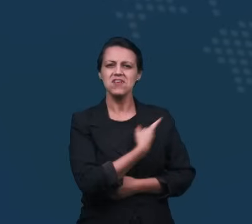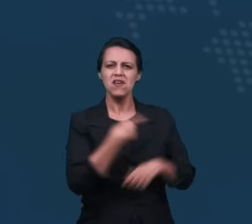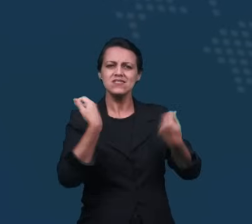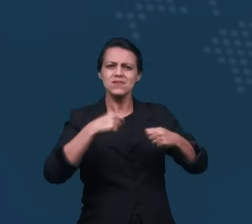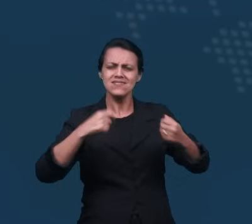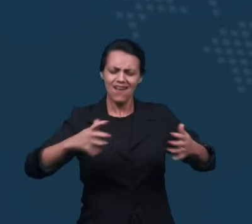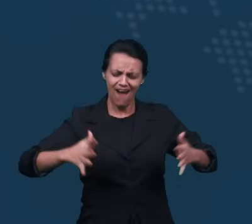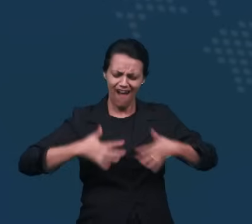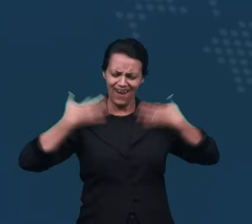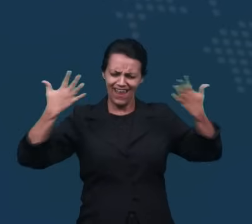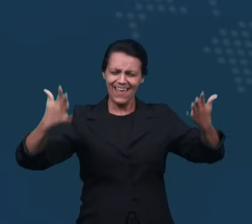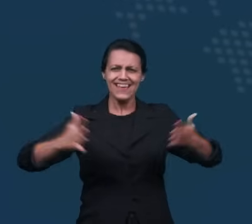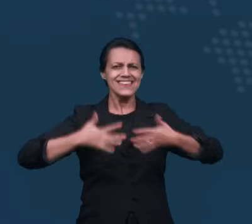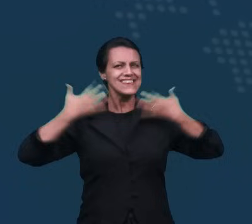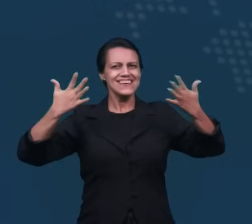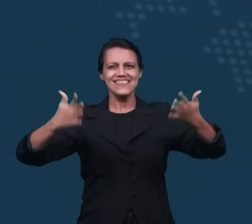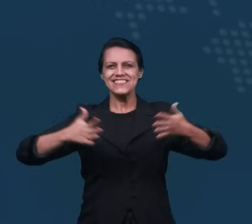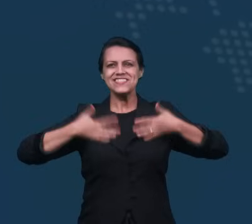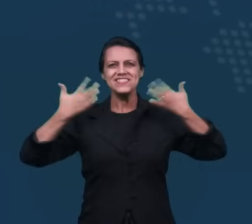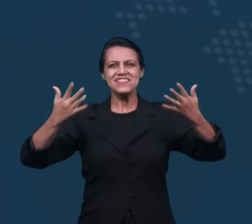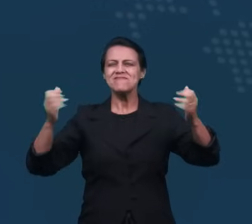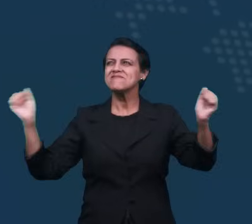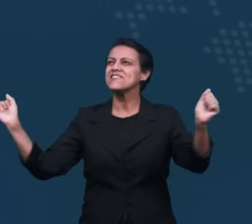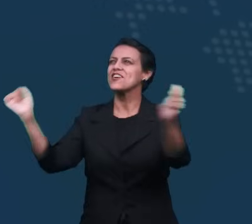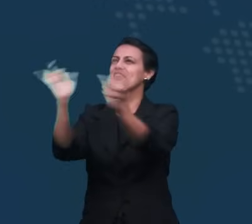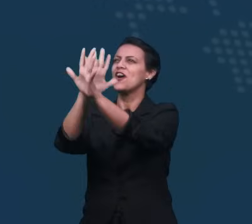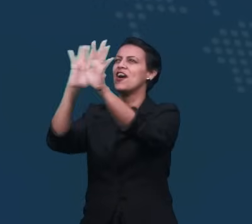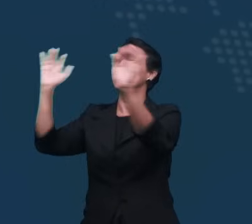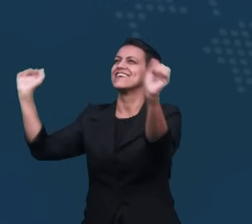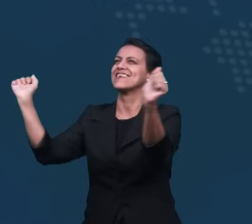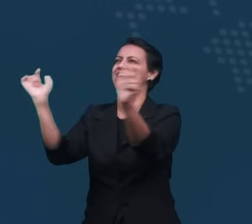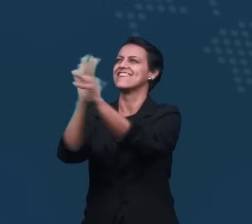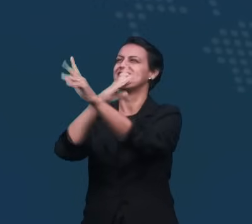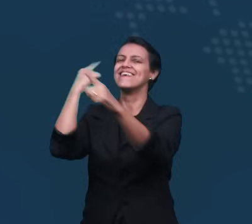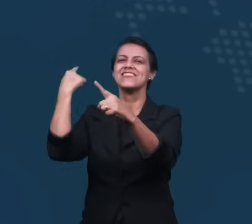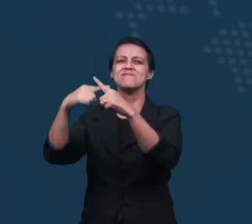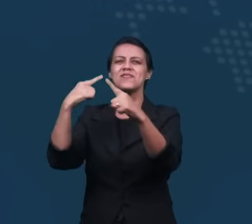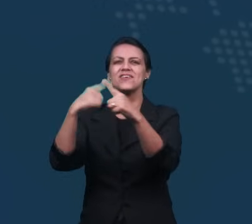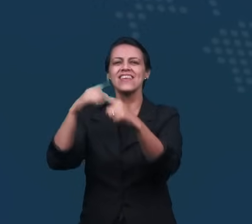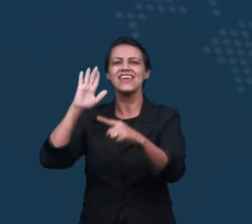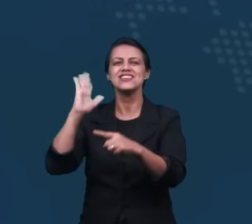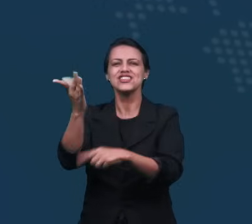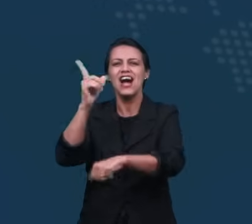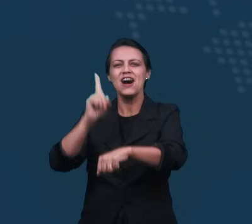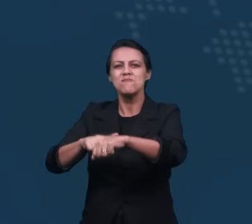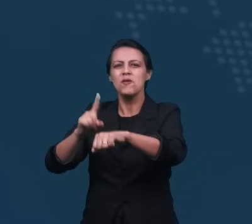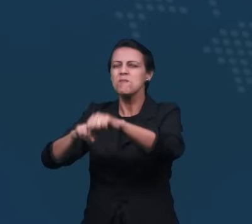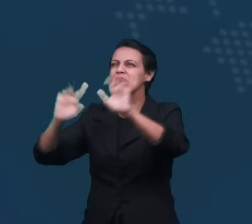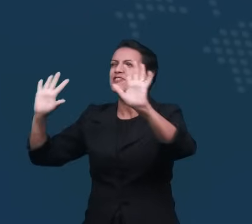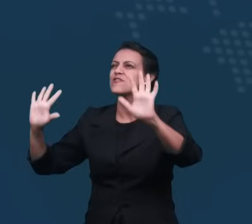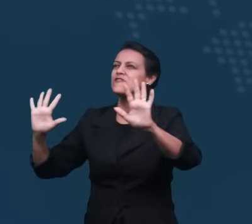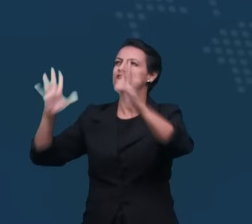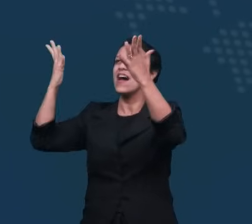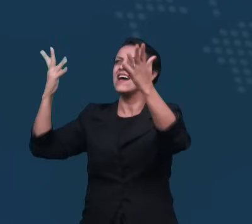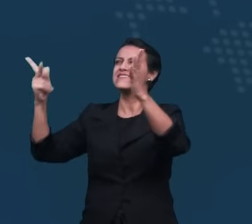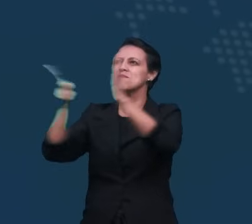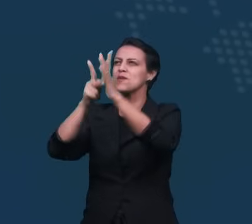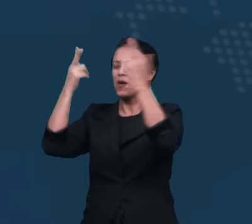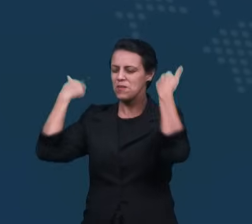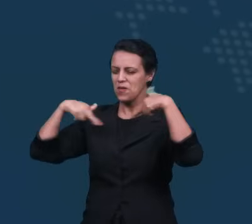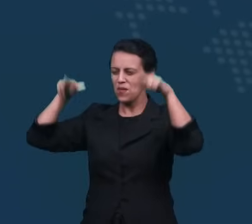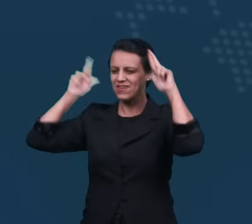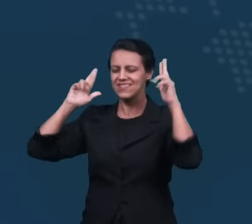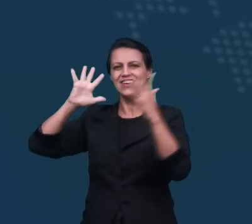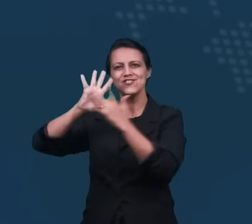regozijemo-nos e alegremo-nos e demos glória, porque vindas são as bodas do Cordeiro. A igreja vai embora.